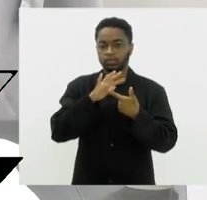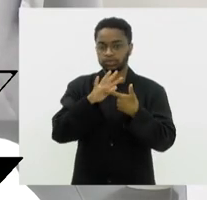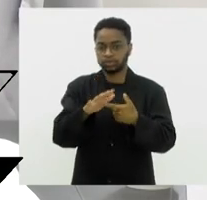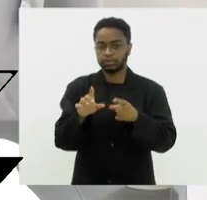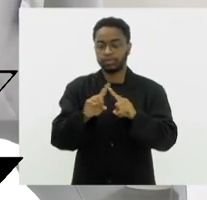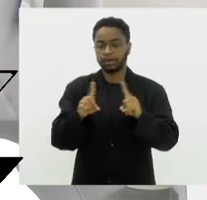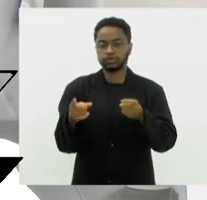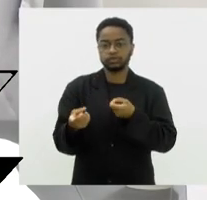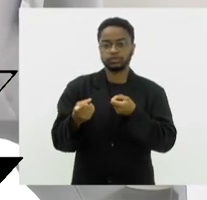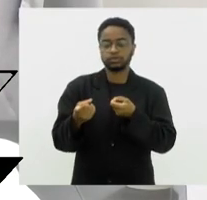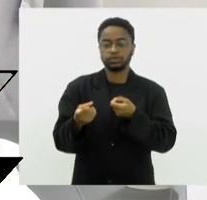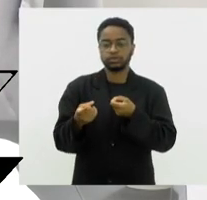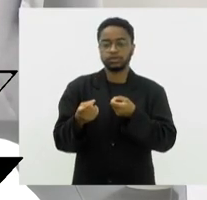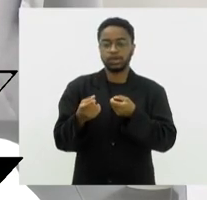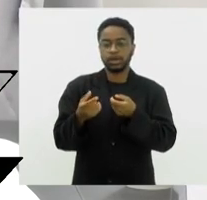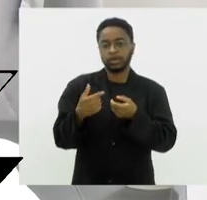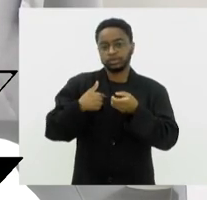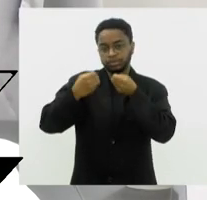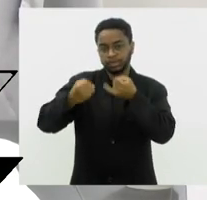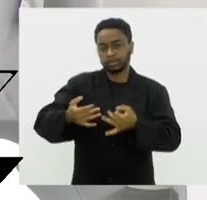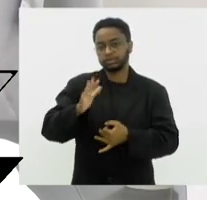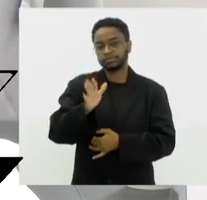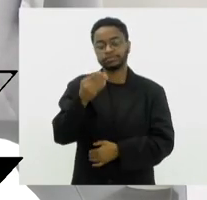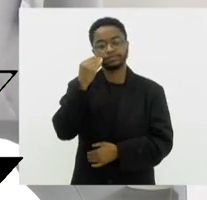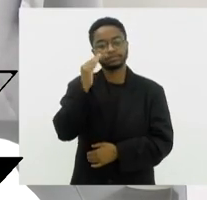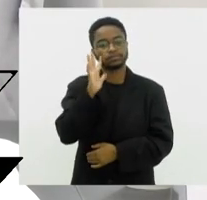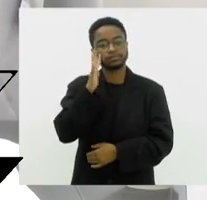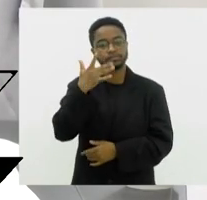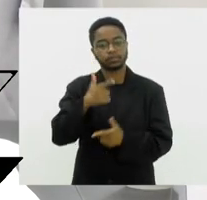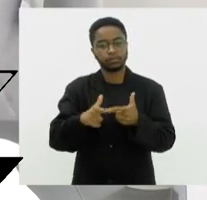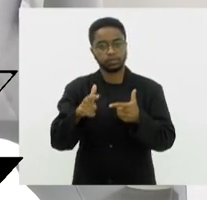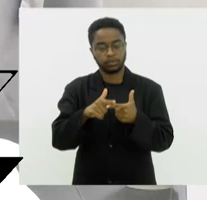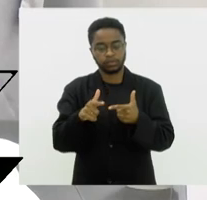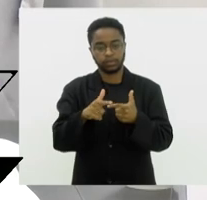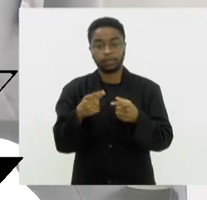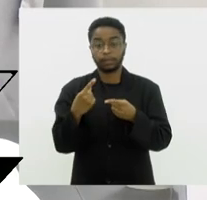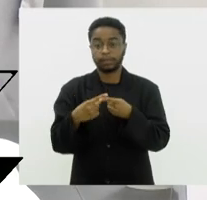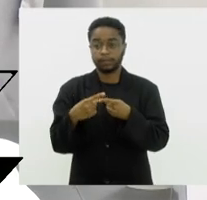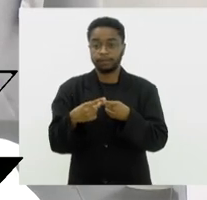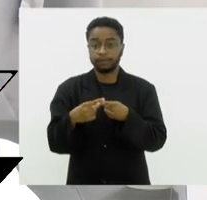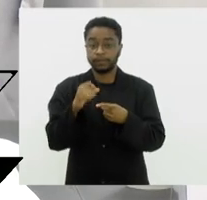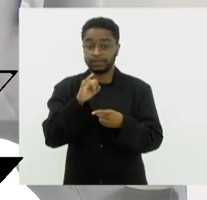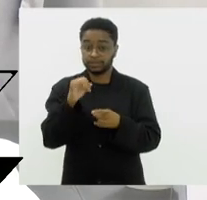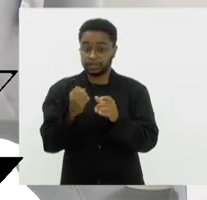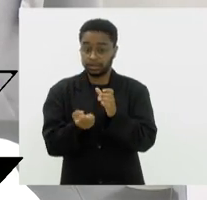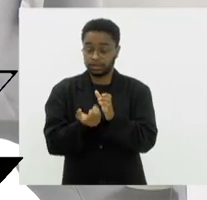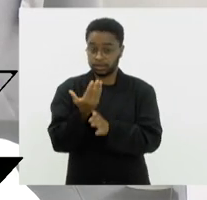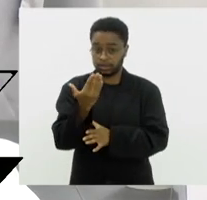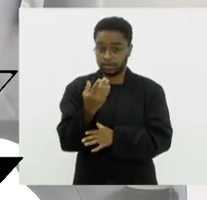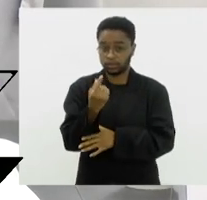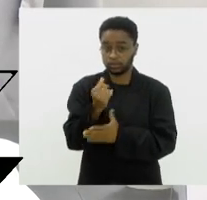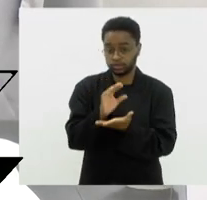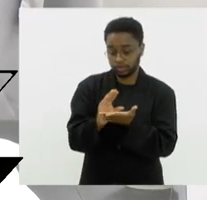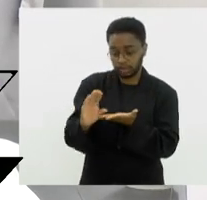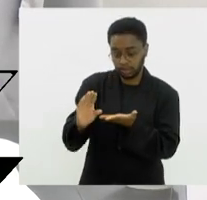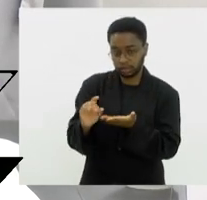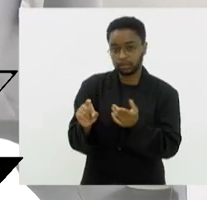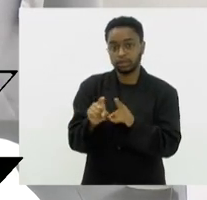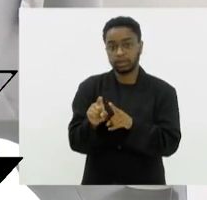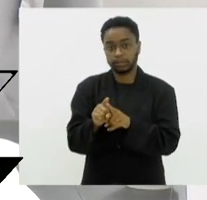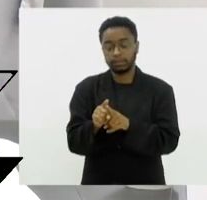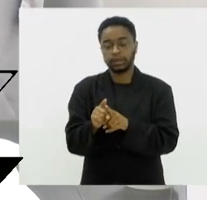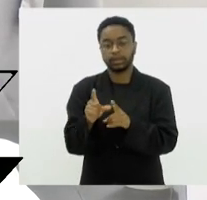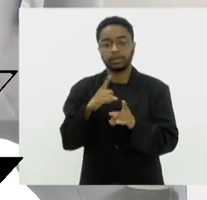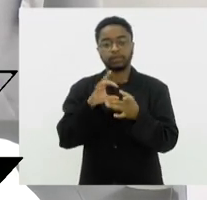que justamente visa resolver exatamente esse problema, porque, uma vez a gente criando o fundo e criando aqui a predisposição de